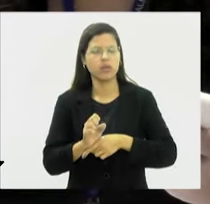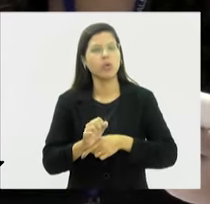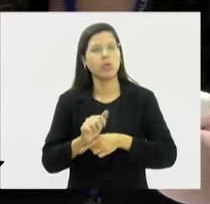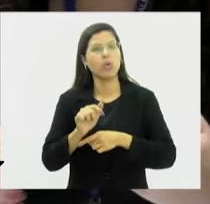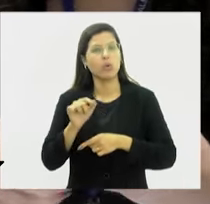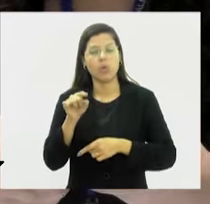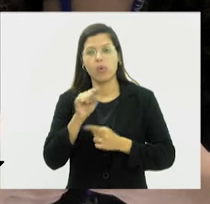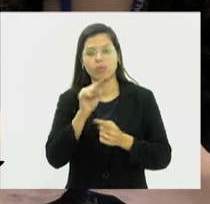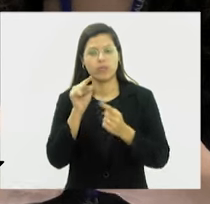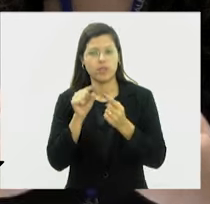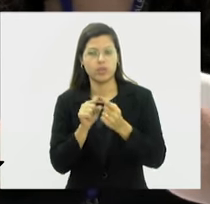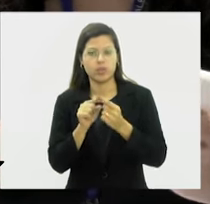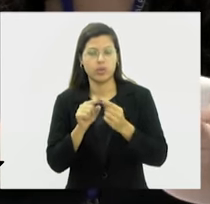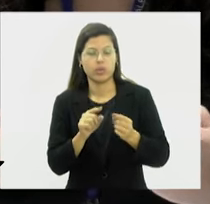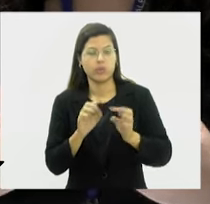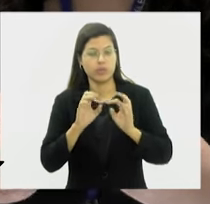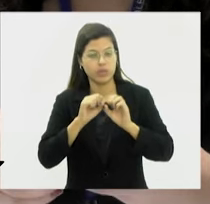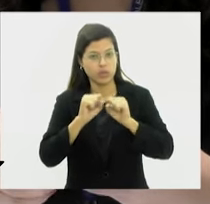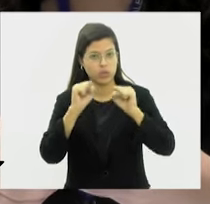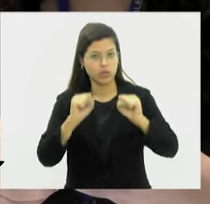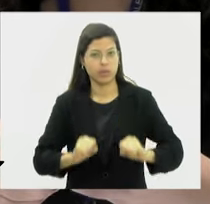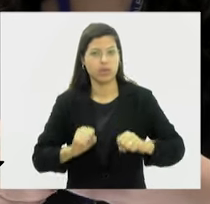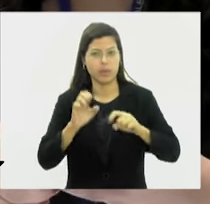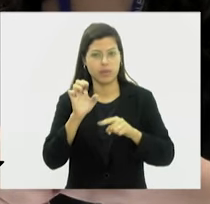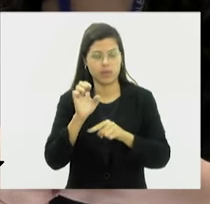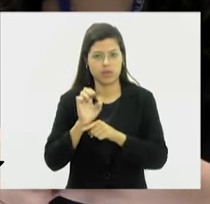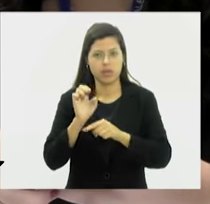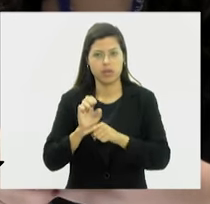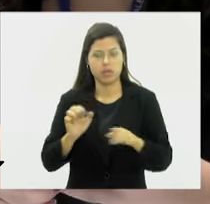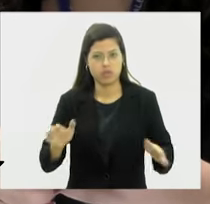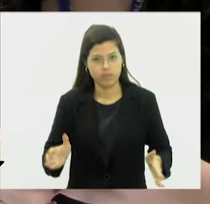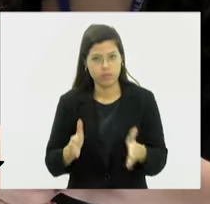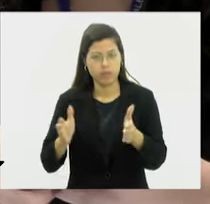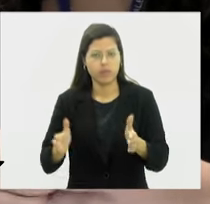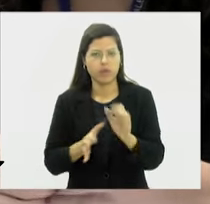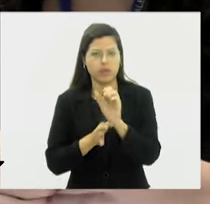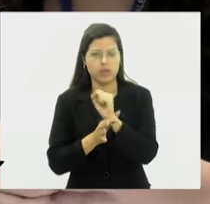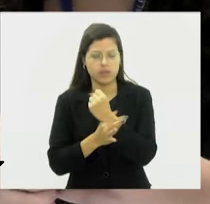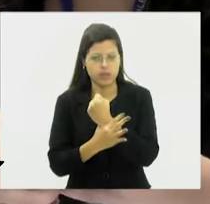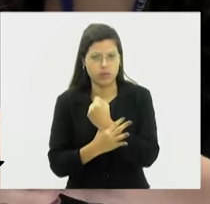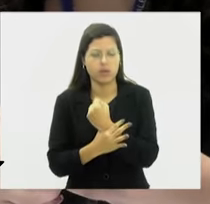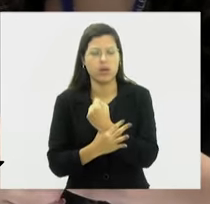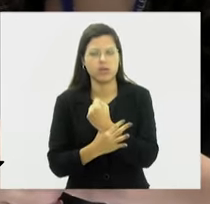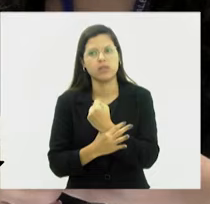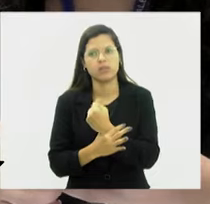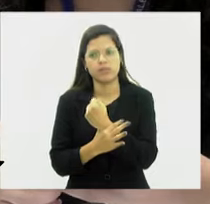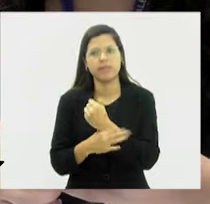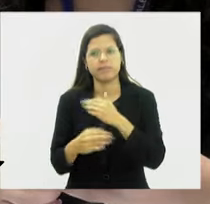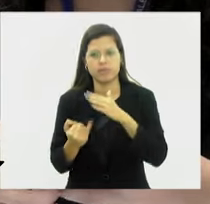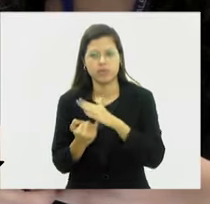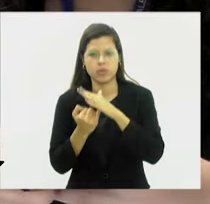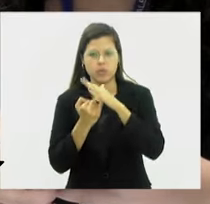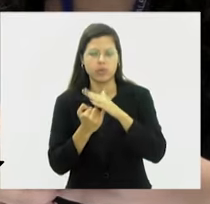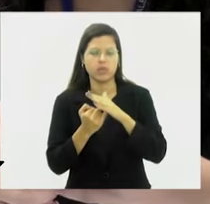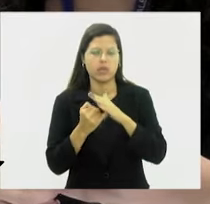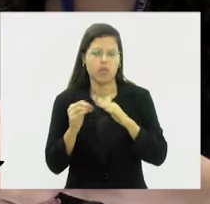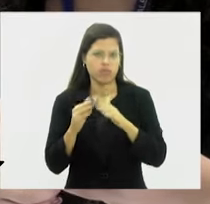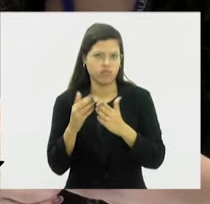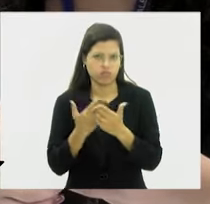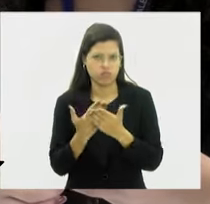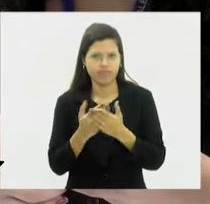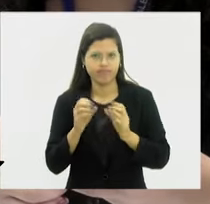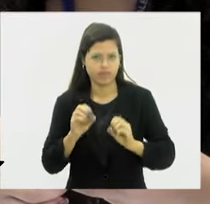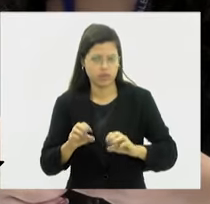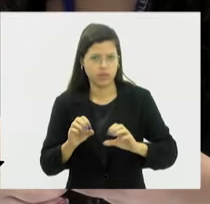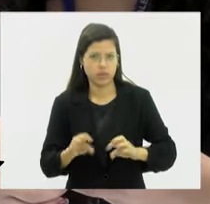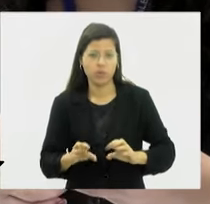instituir todo um sistema estadual de promoção à segurança nas unidades e estabelecimentos de ensino que o governador pode ou